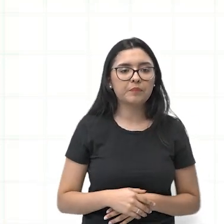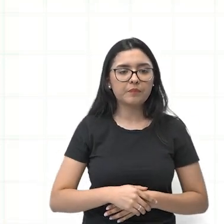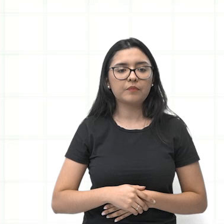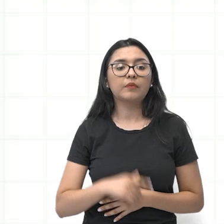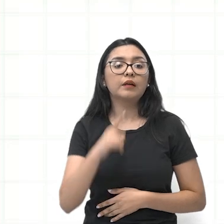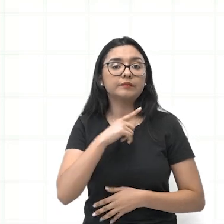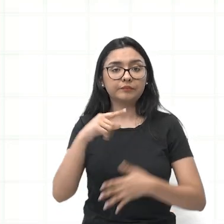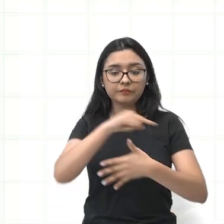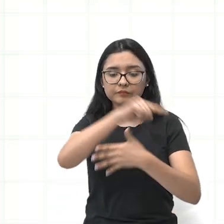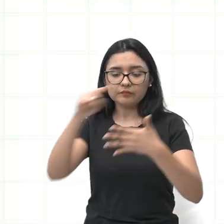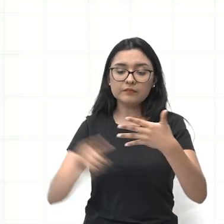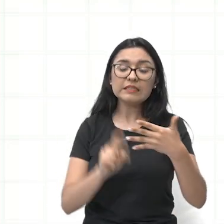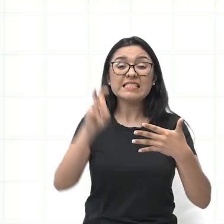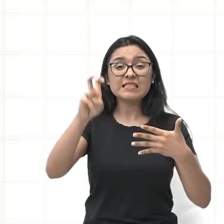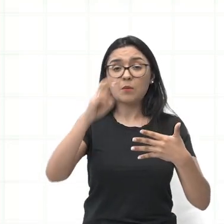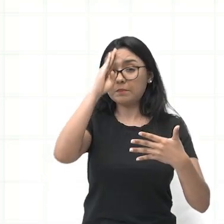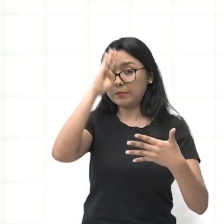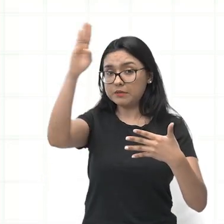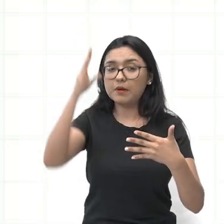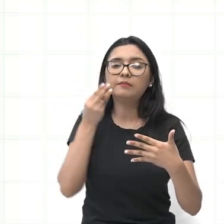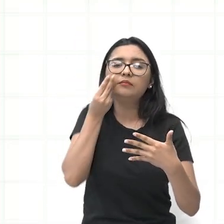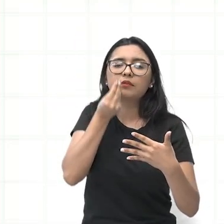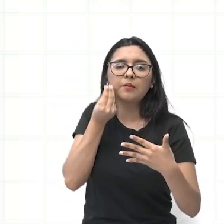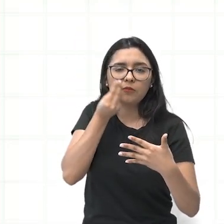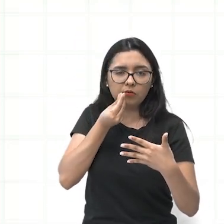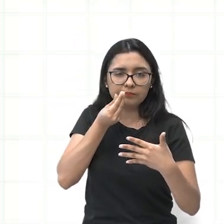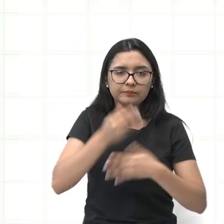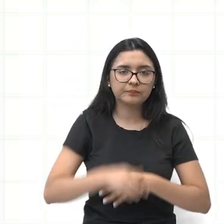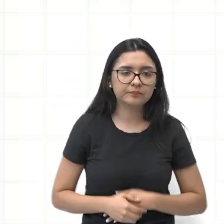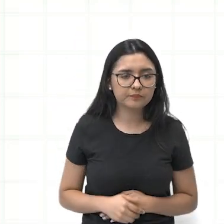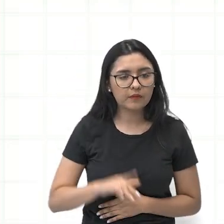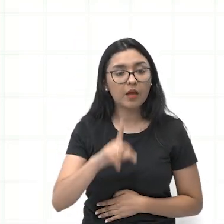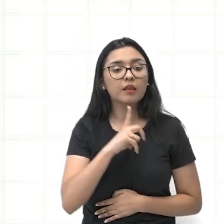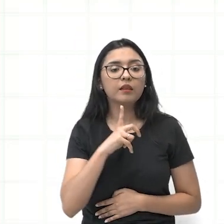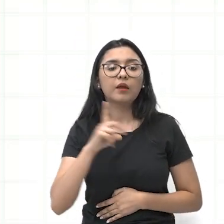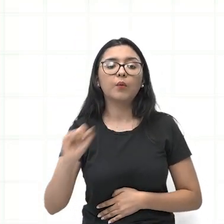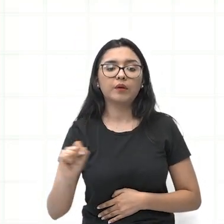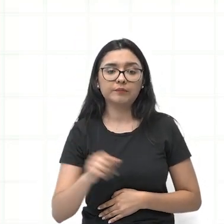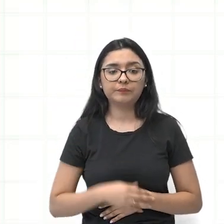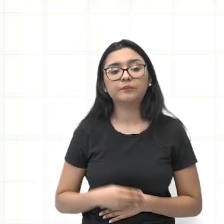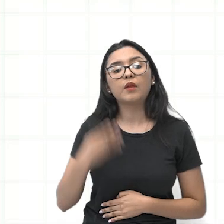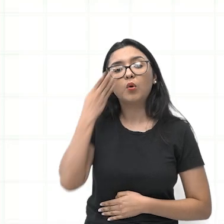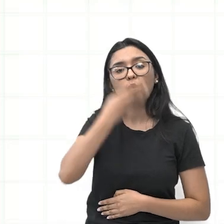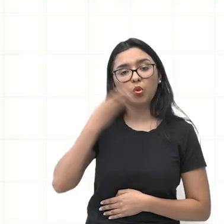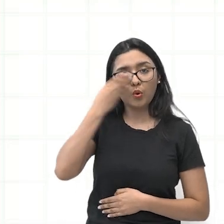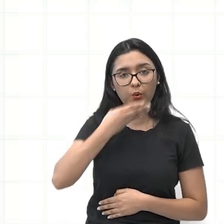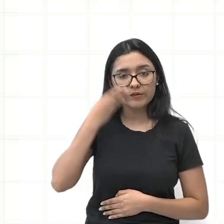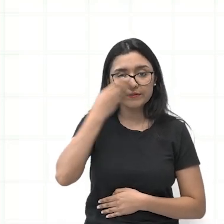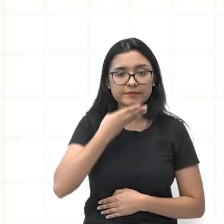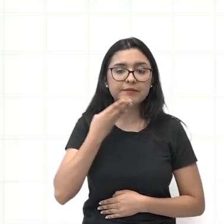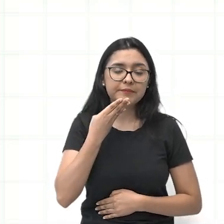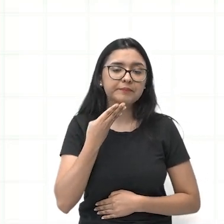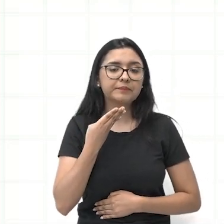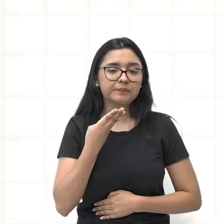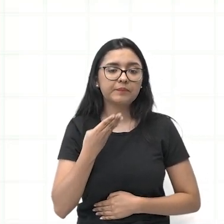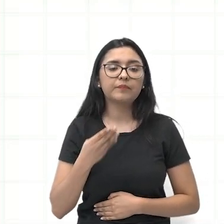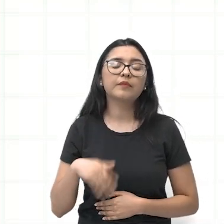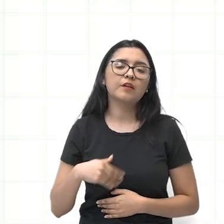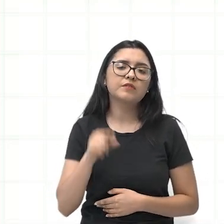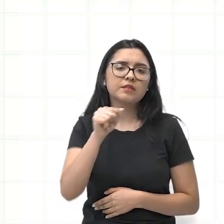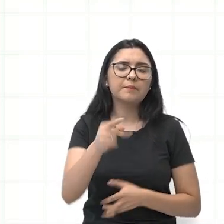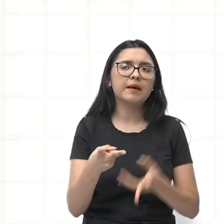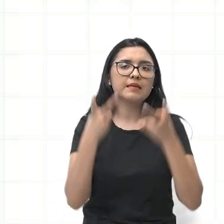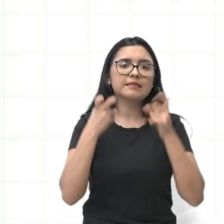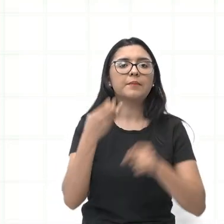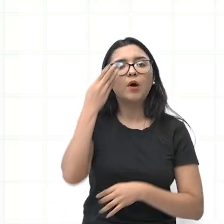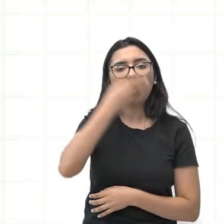Existem 5 tipos principais de receptores de sabor. Nós temos o doce, que detecta o